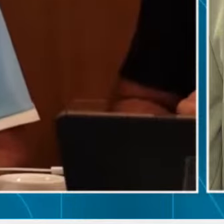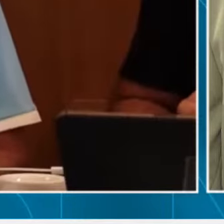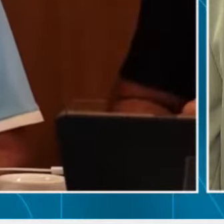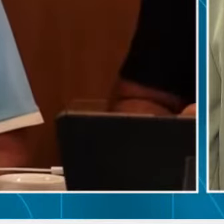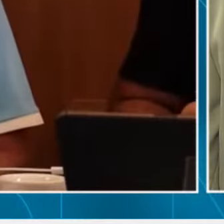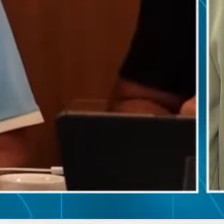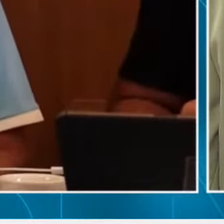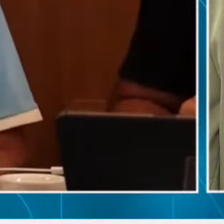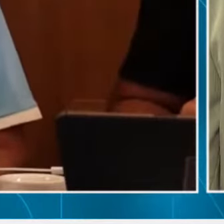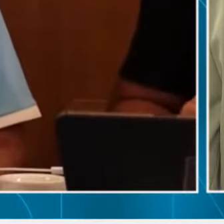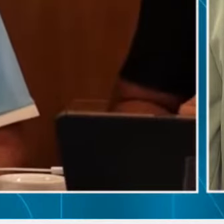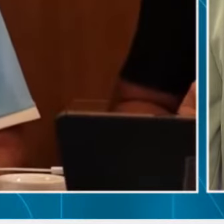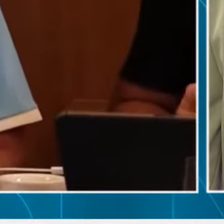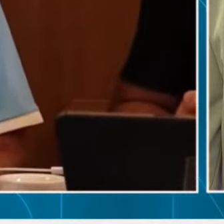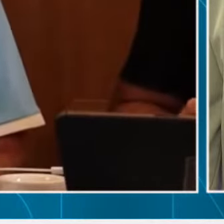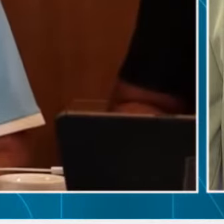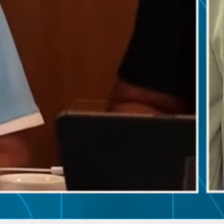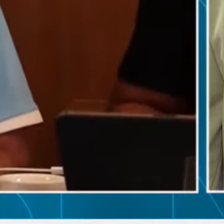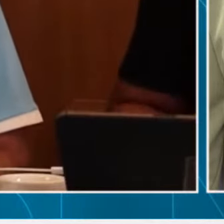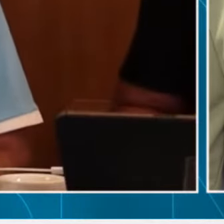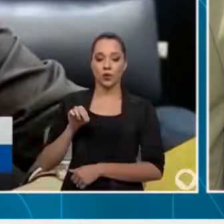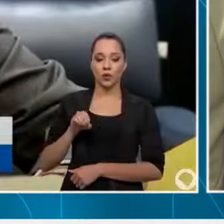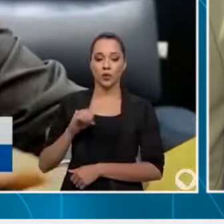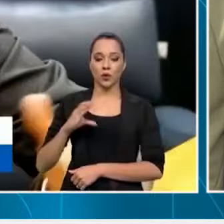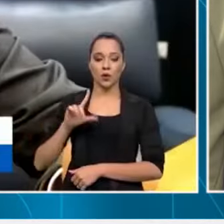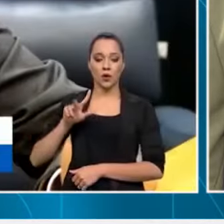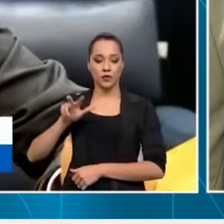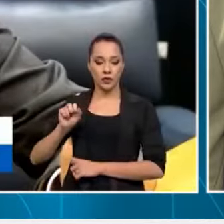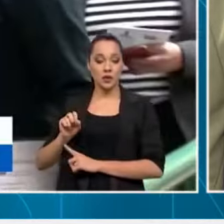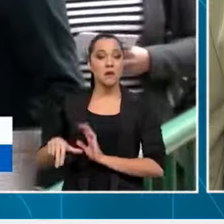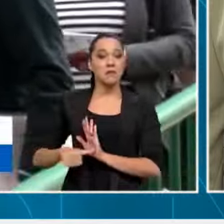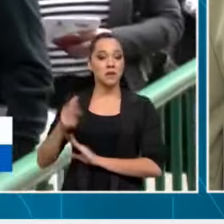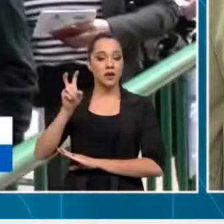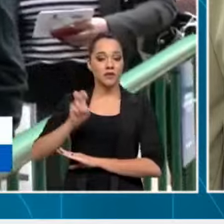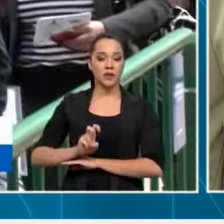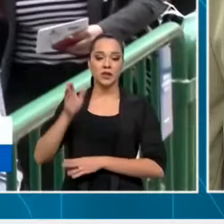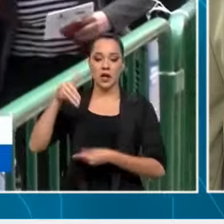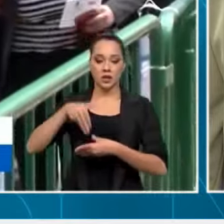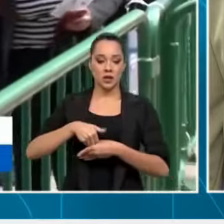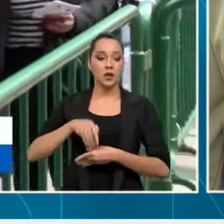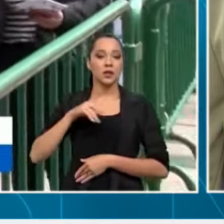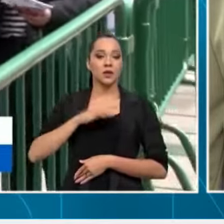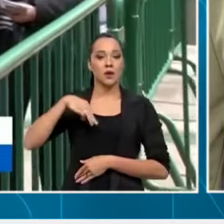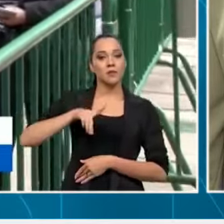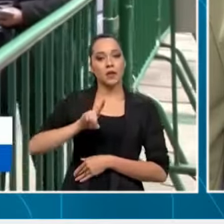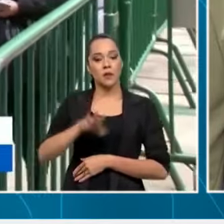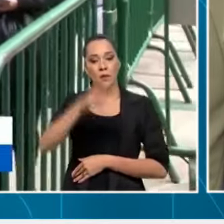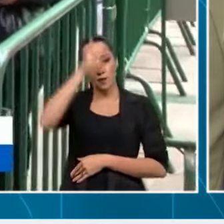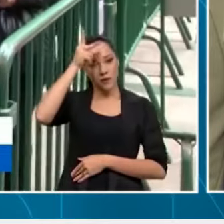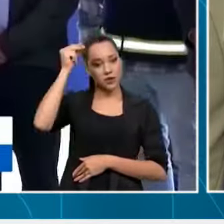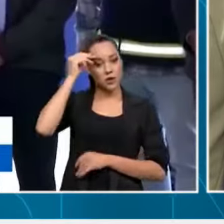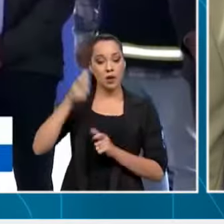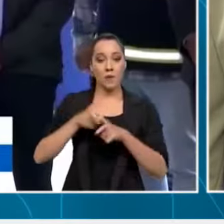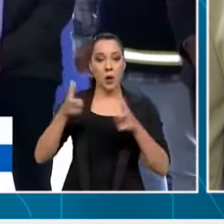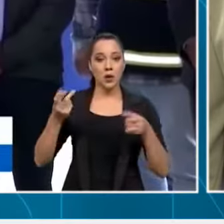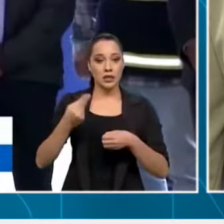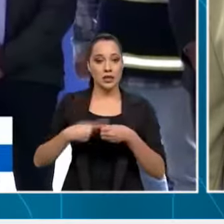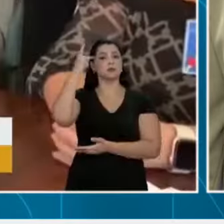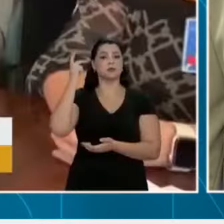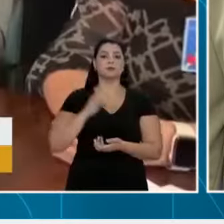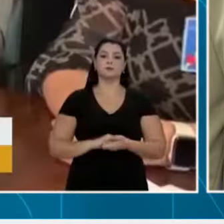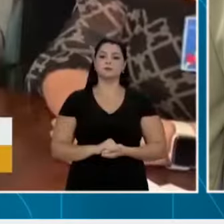aspas. Parabéns, presidente. Por conta do teu rabo preso, perdemos a maior cidade do Brasil, escreveu uma